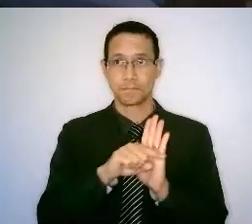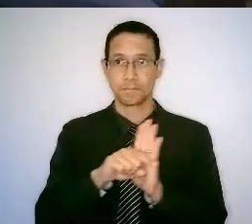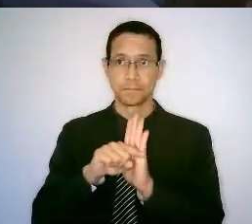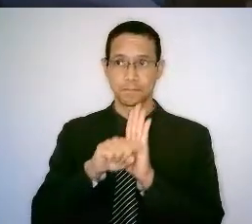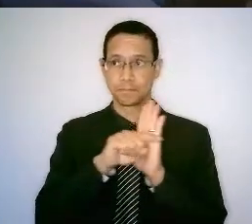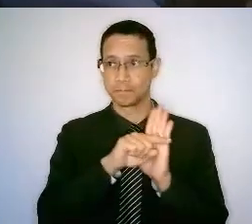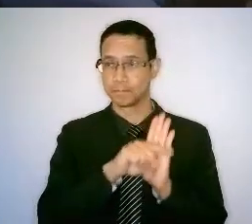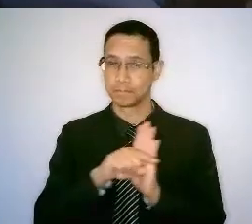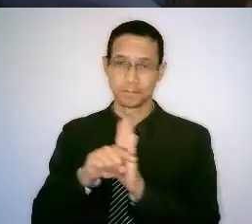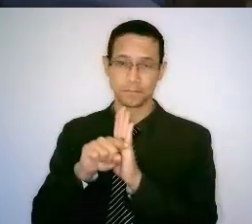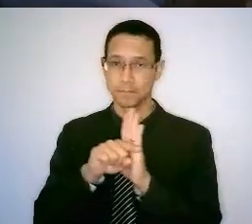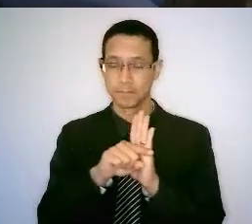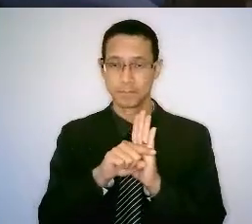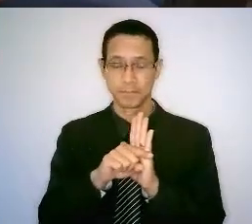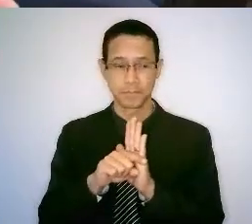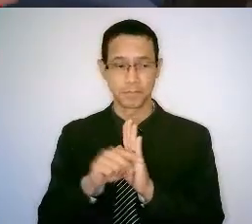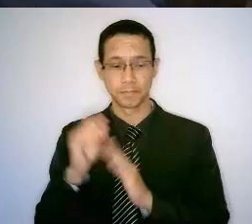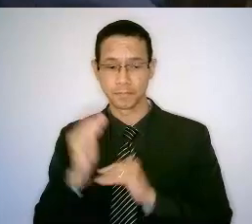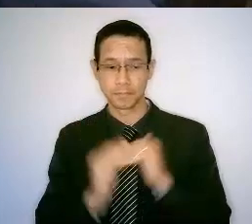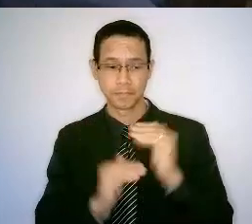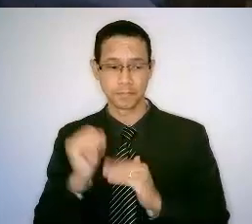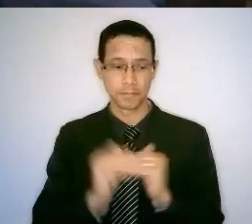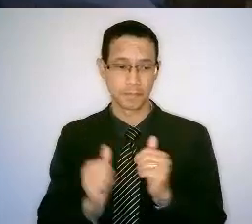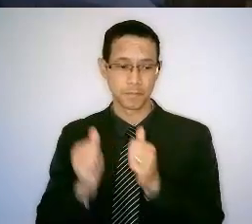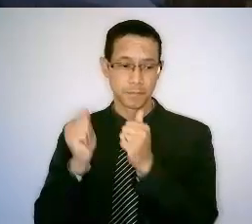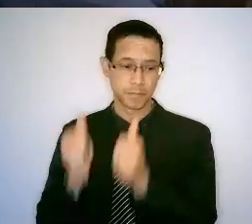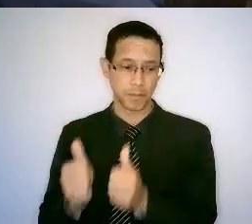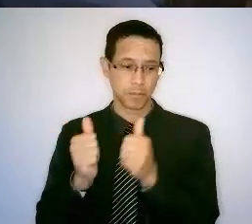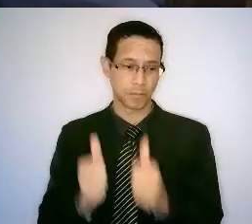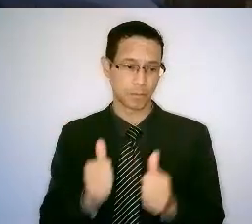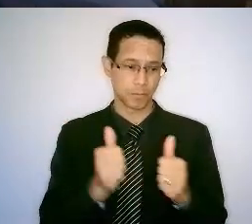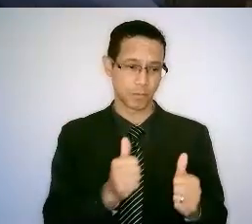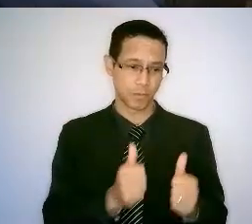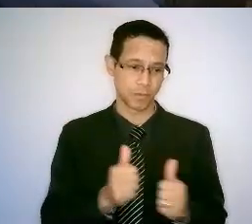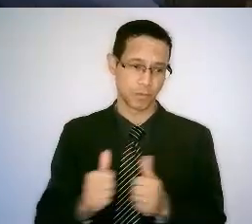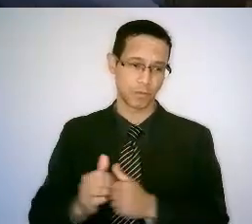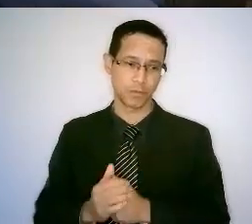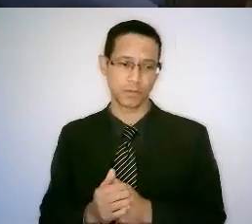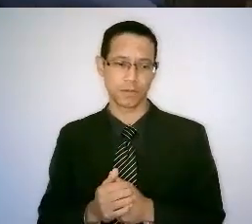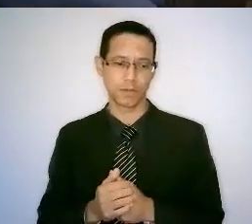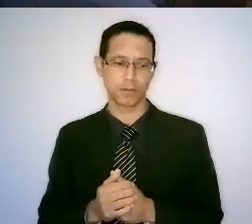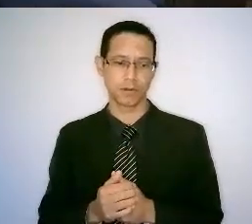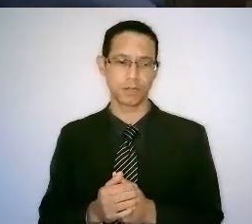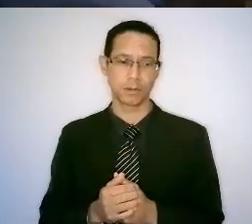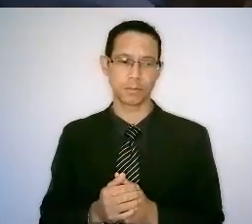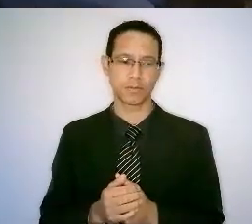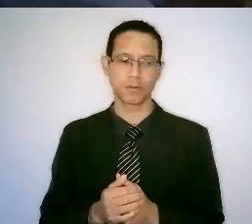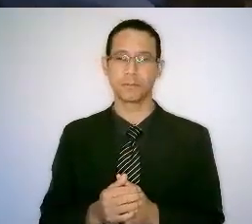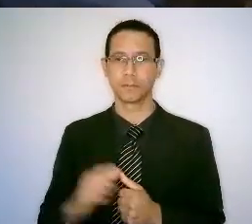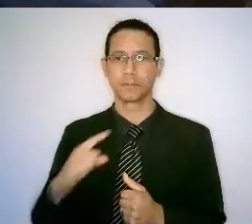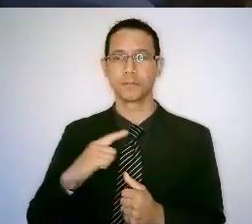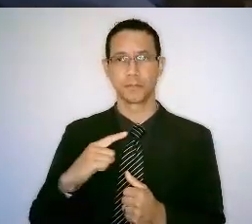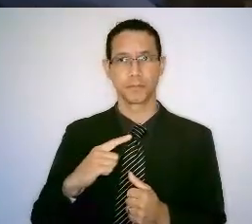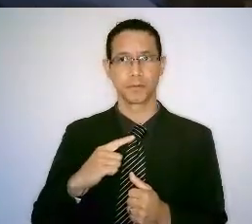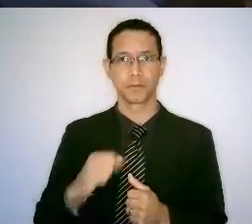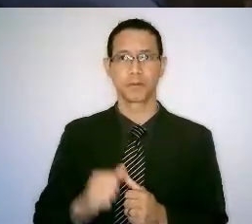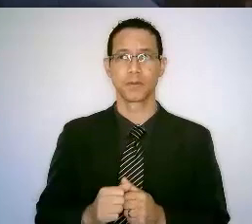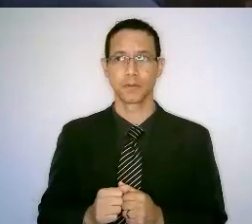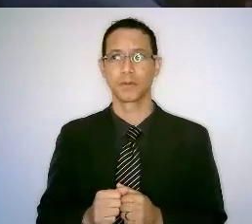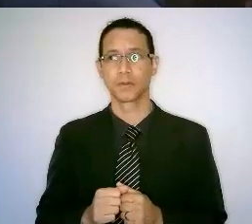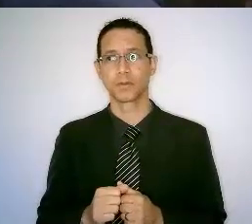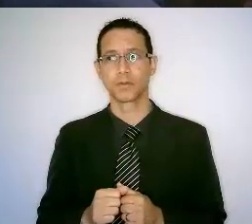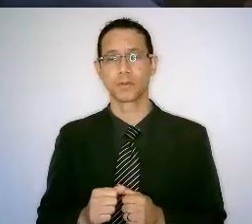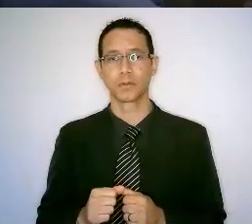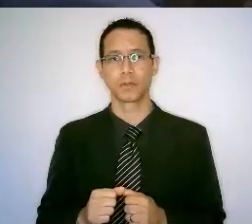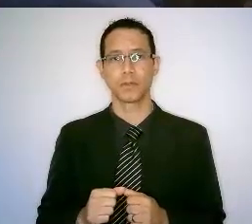procurar práticas boas, tentar otimizar algumas outras práticas que podem não estar